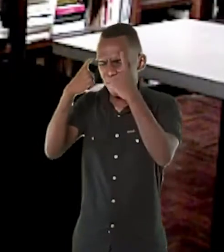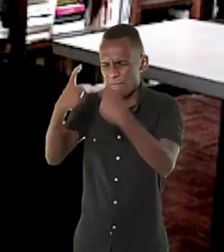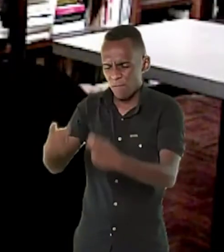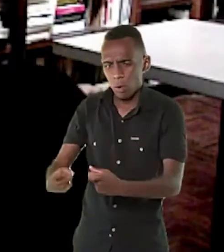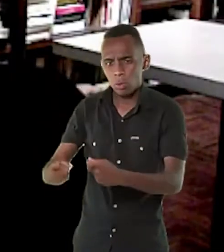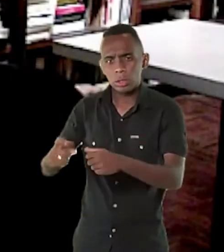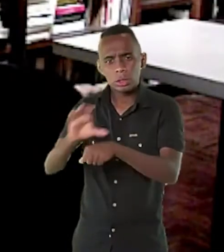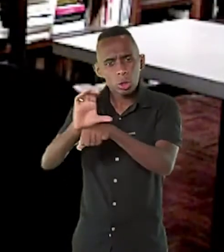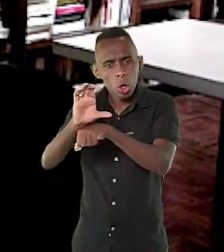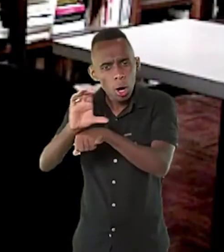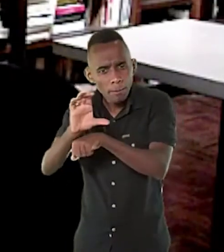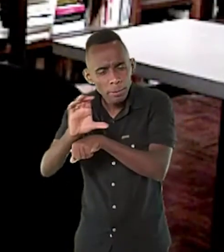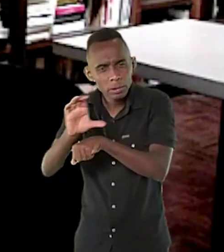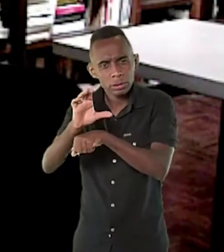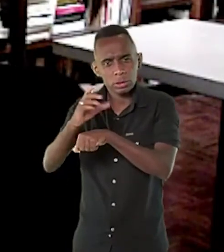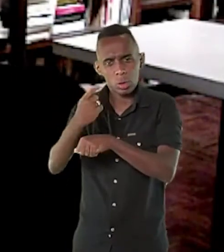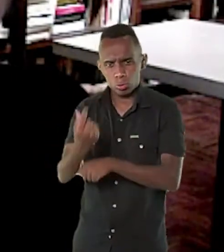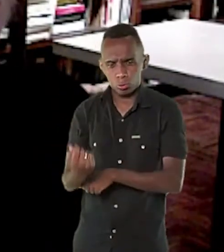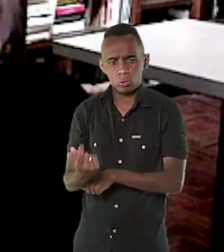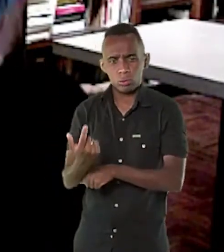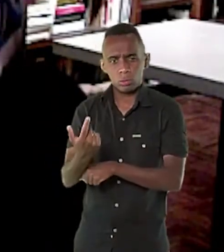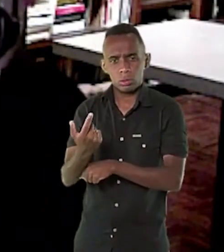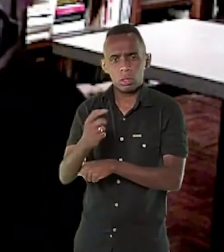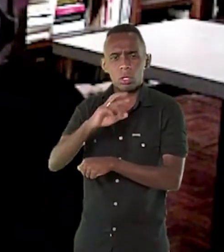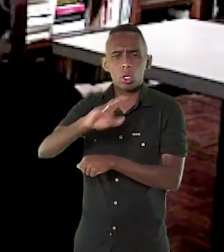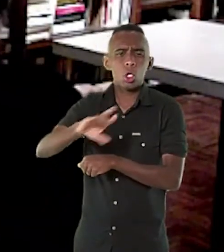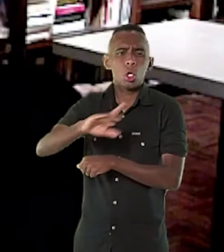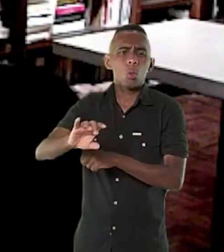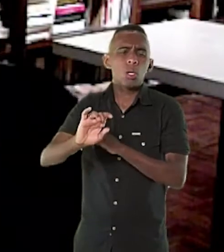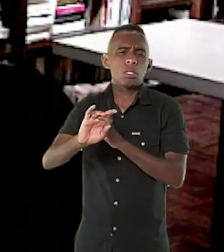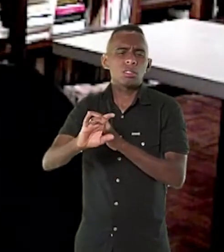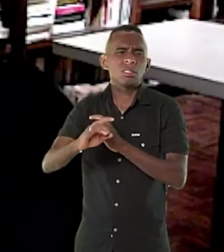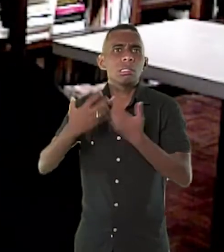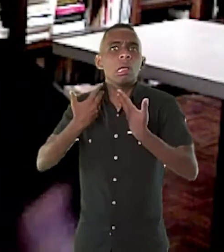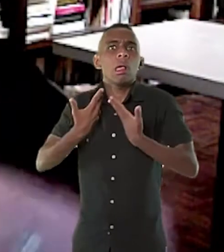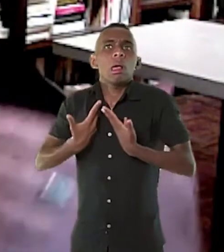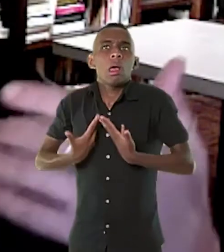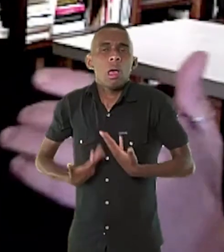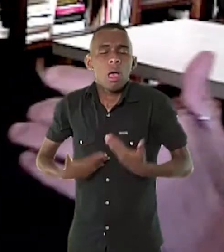já não está mais associada à exaustão física,